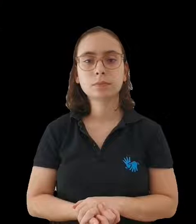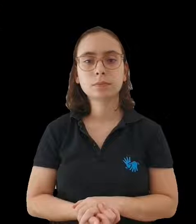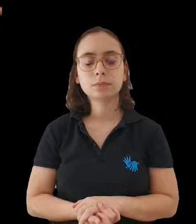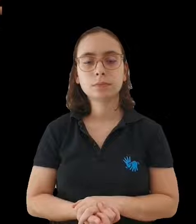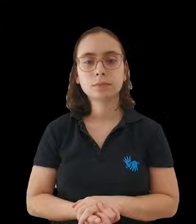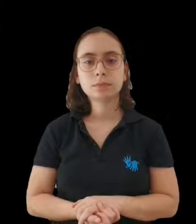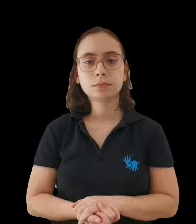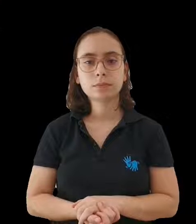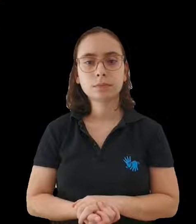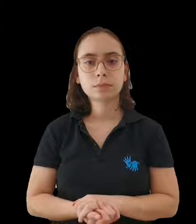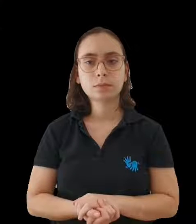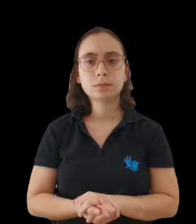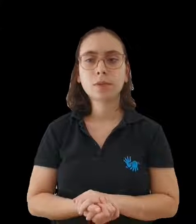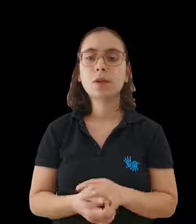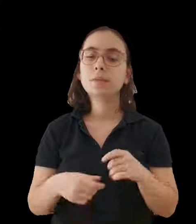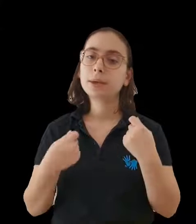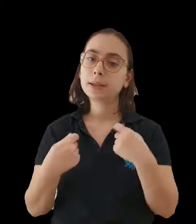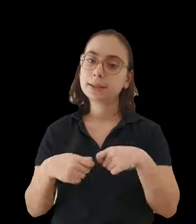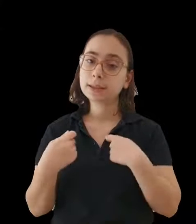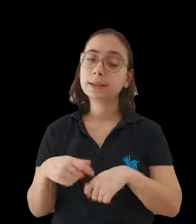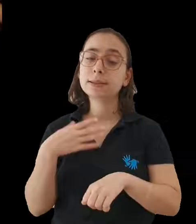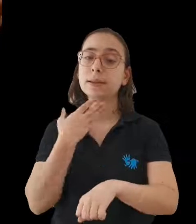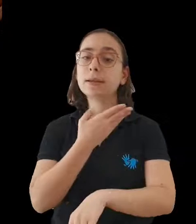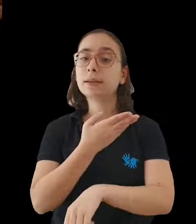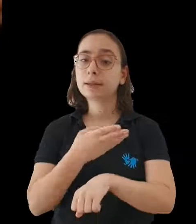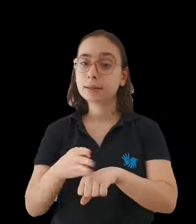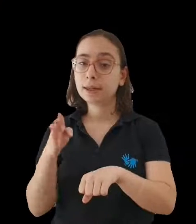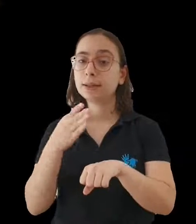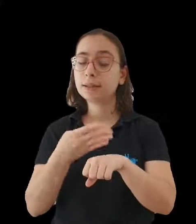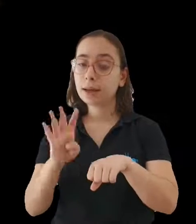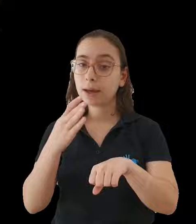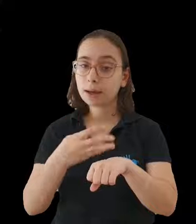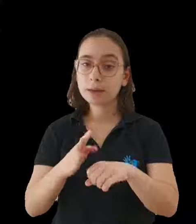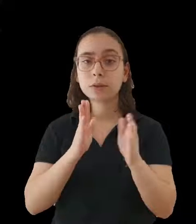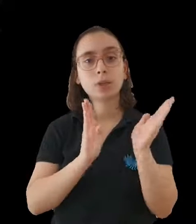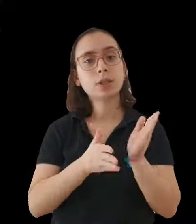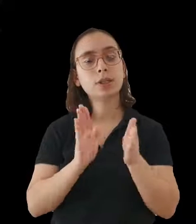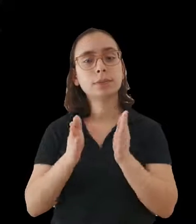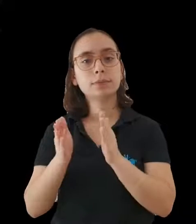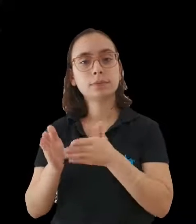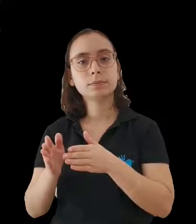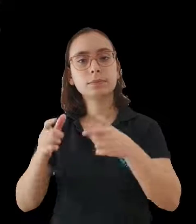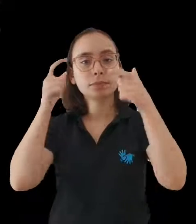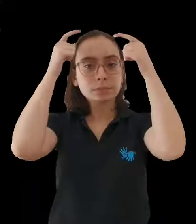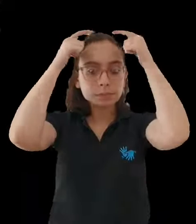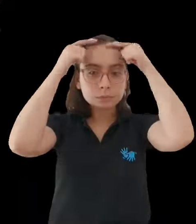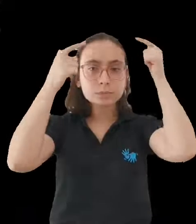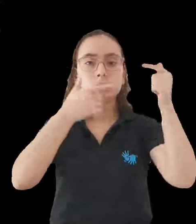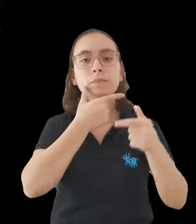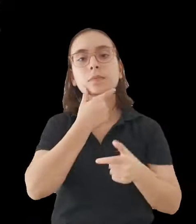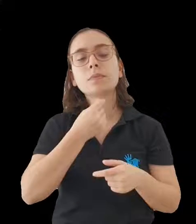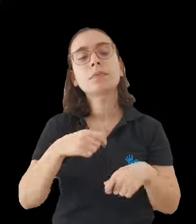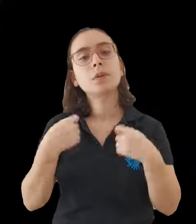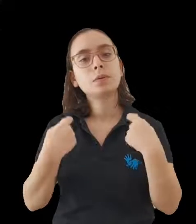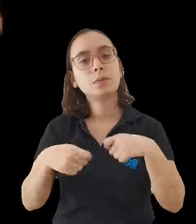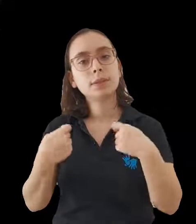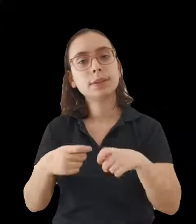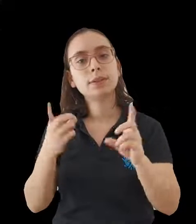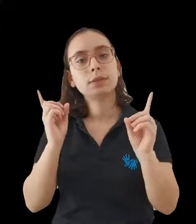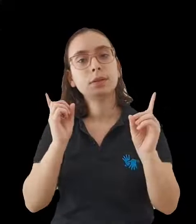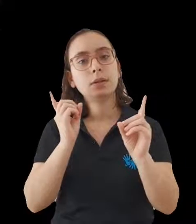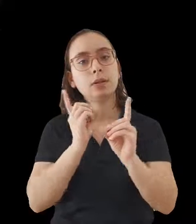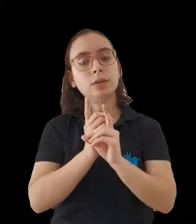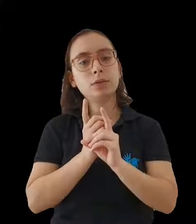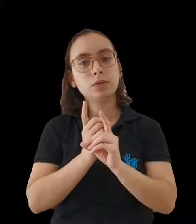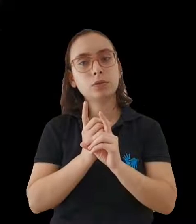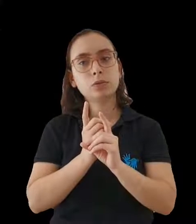de ensaio de vocês organizarem onde vai ficar cada coisa. O rei, ele precisa encontrar um